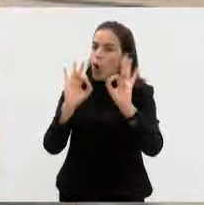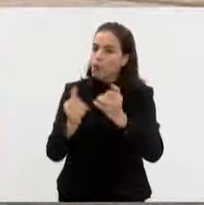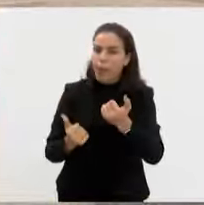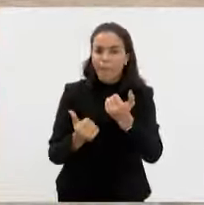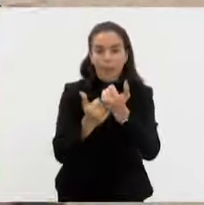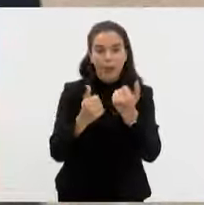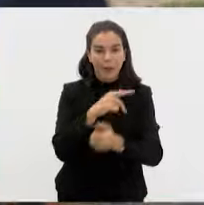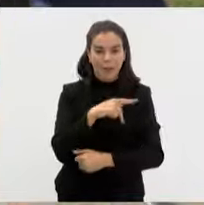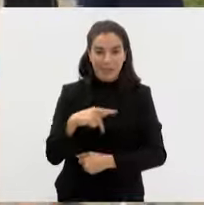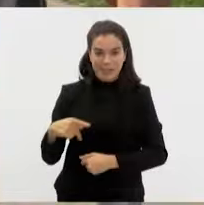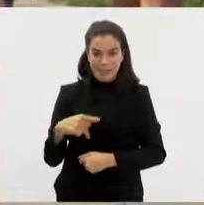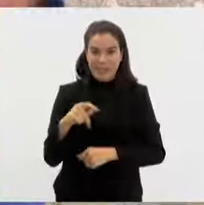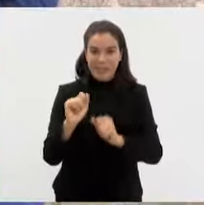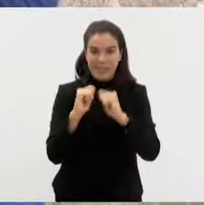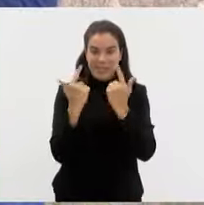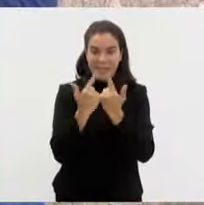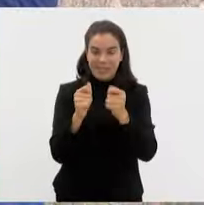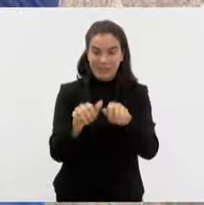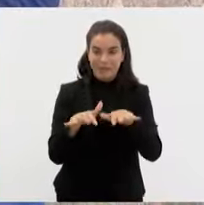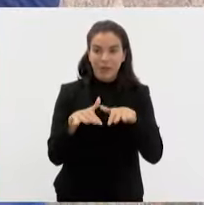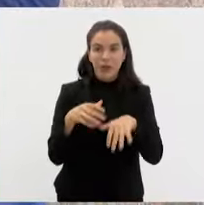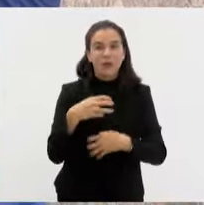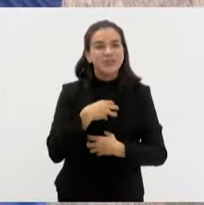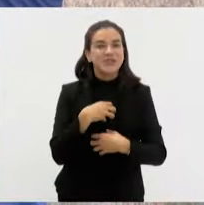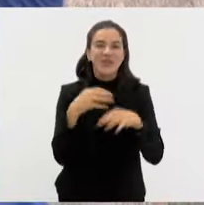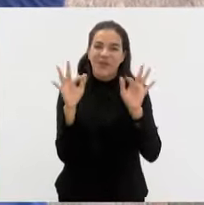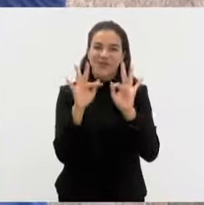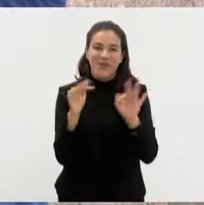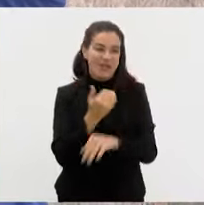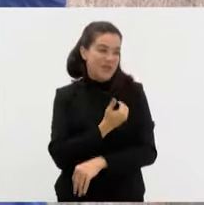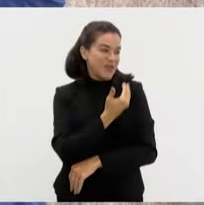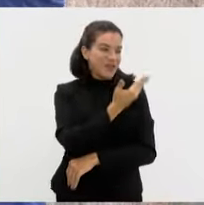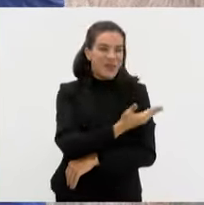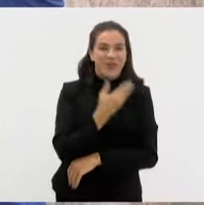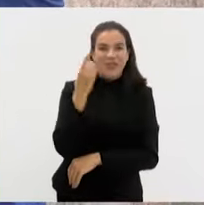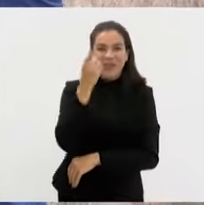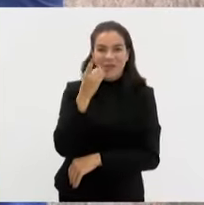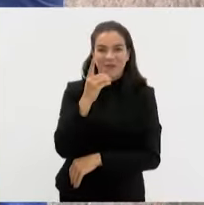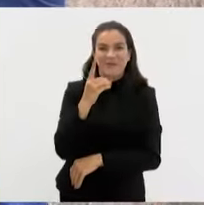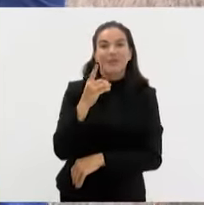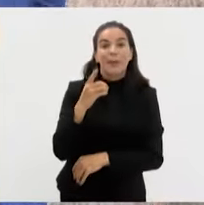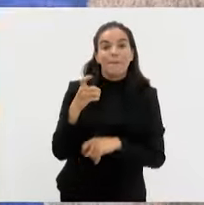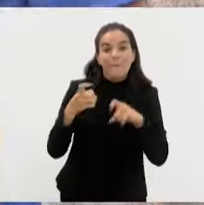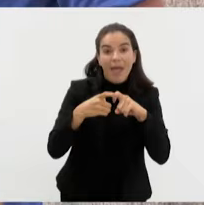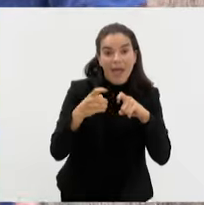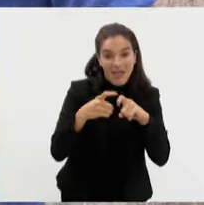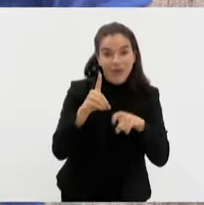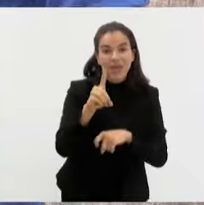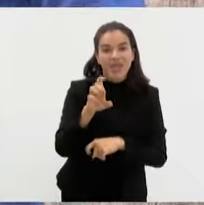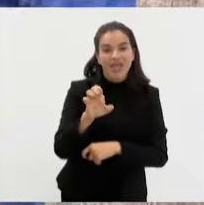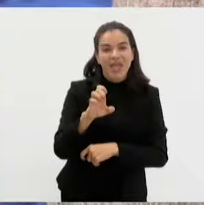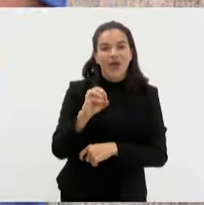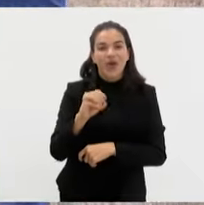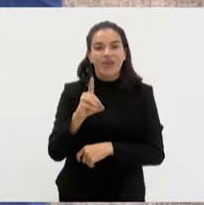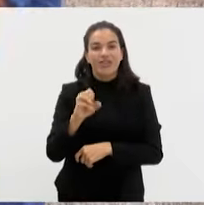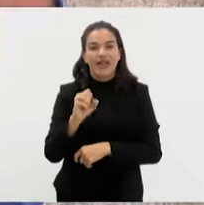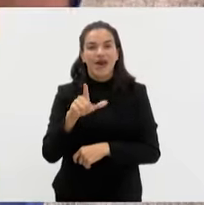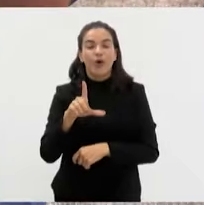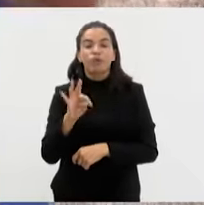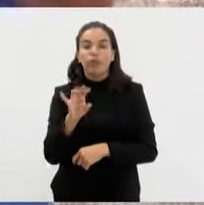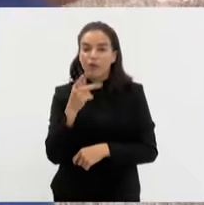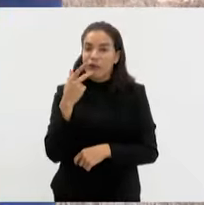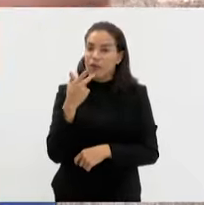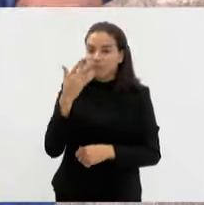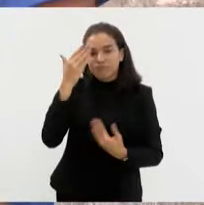da presidência da Assembleia. Estou muito feliz de estar aqui do lado do deputado, doutor Deodalto, médico, né, acompanhando a gente ali junto. Como ele falou,